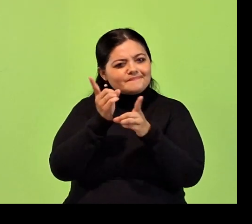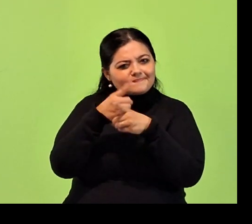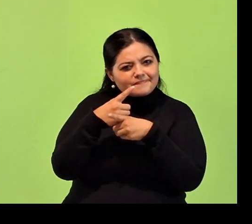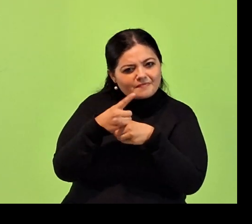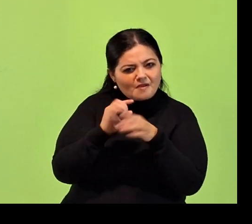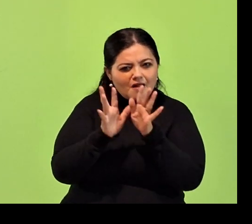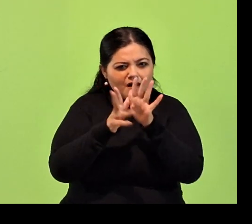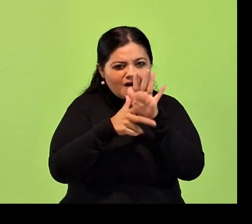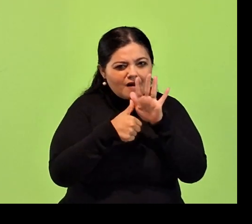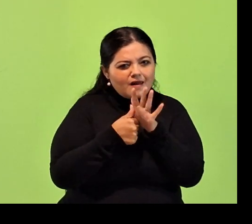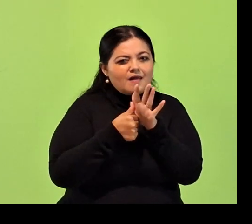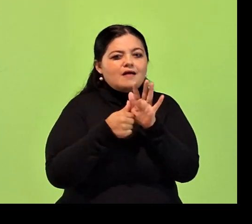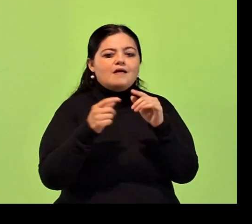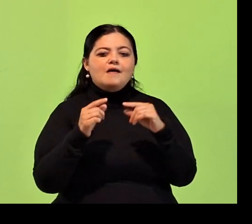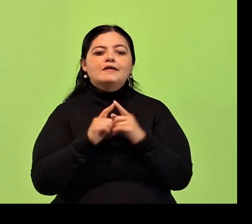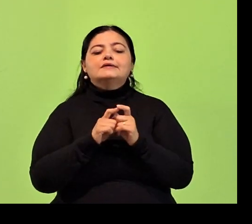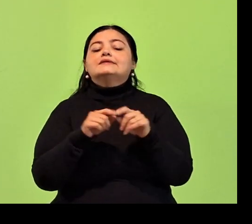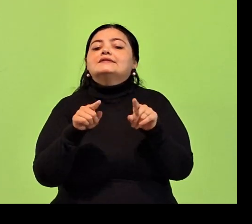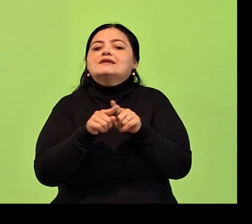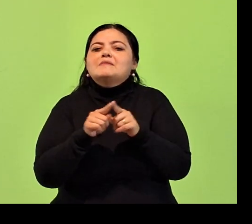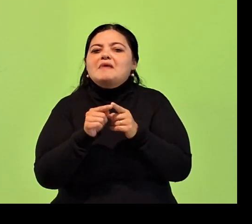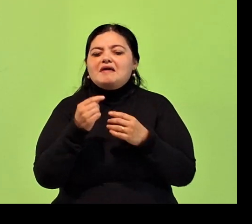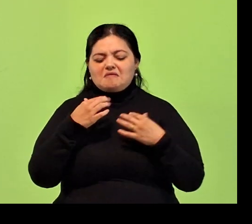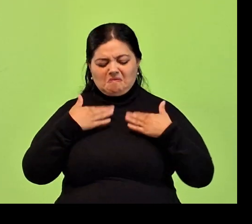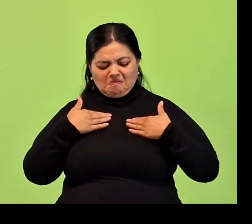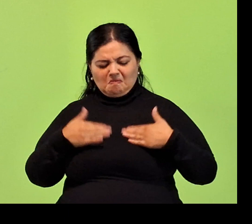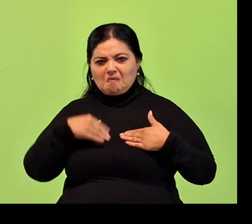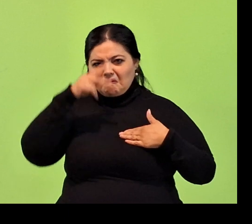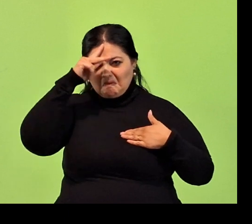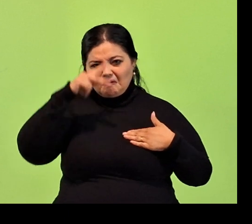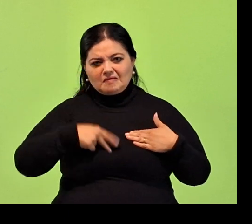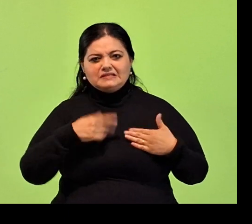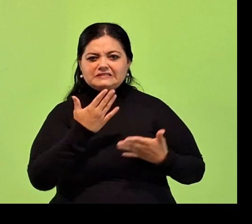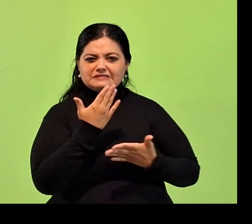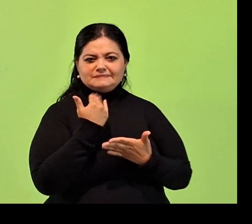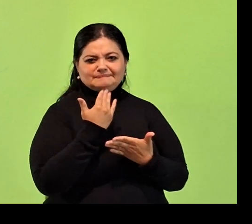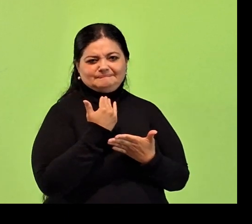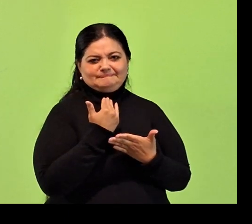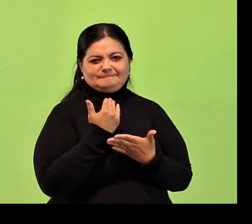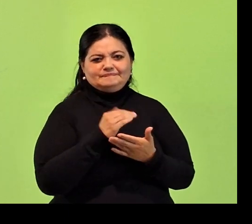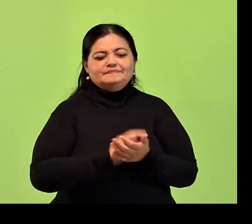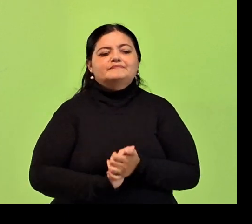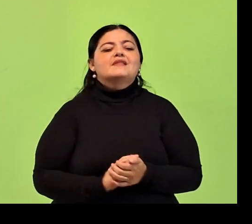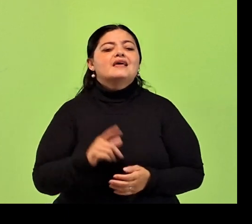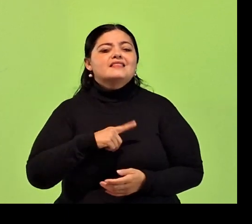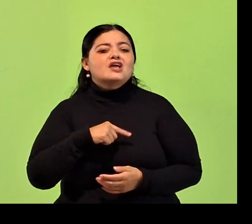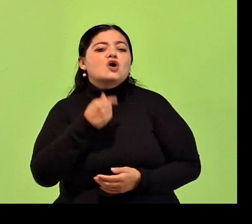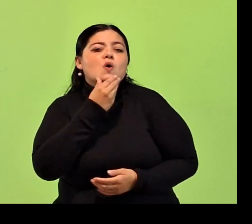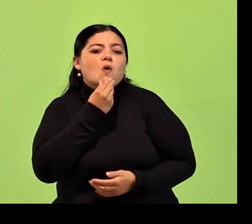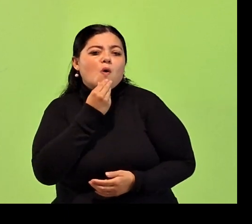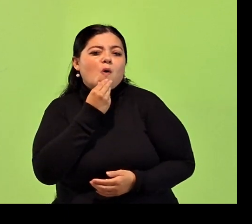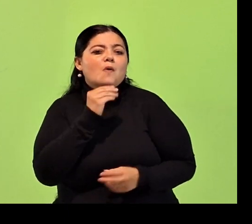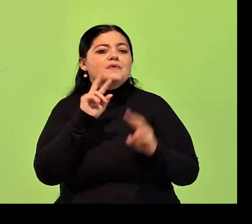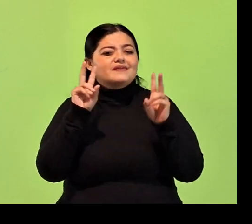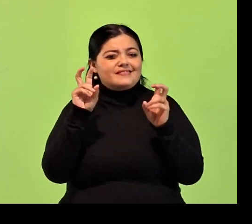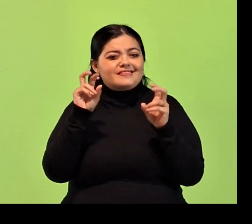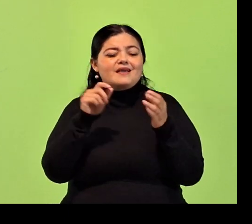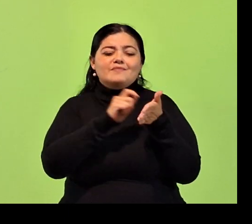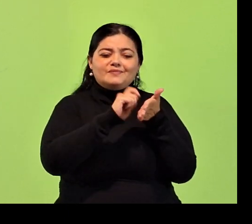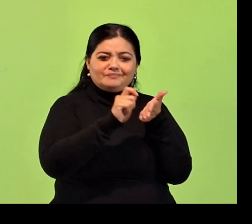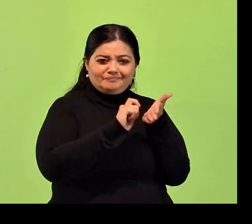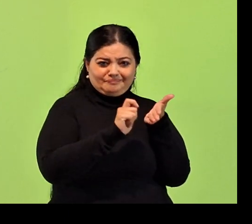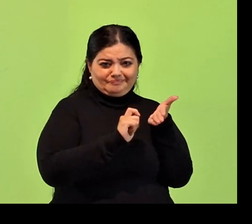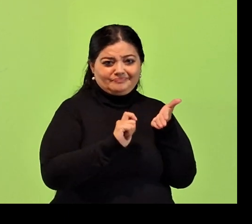ao canibalismo. Franz Moonen é um teórico que aborda essa temática. Podemos citar ainda o historiador e jornalista